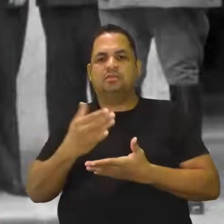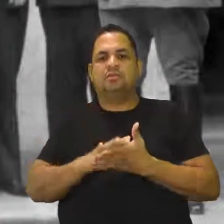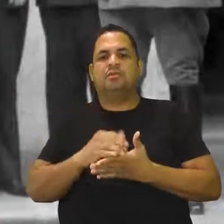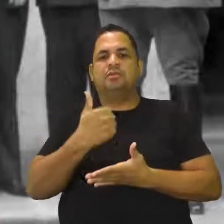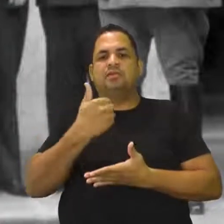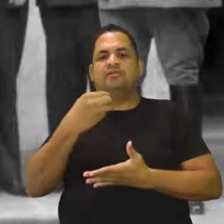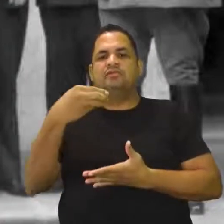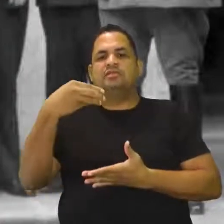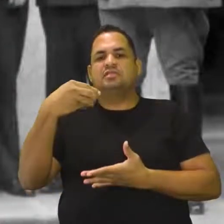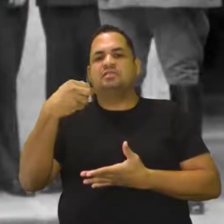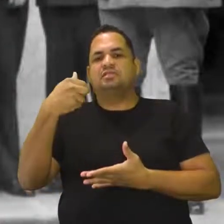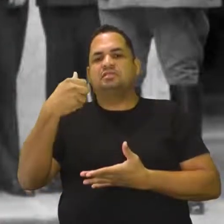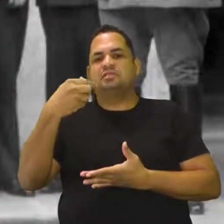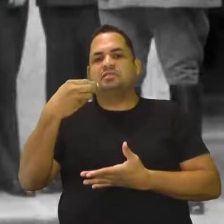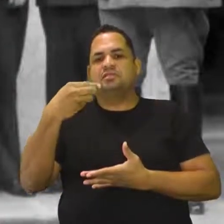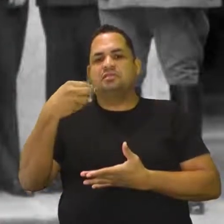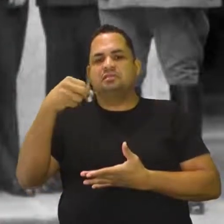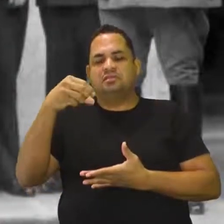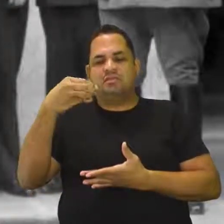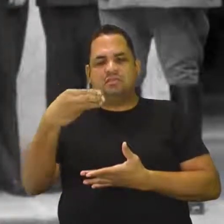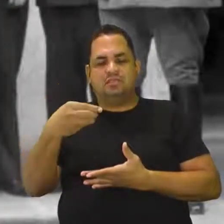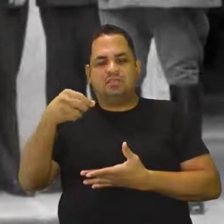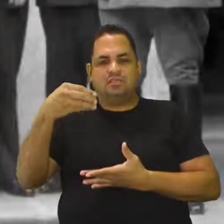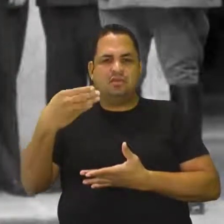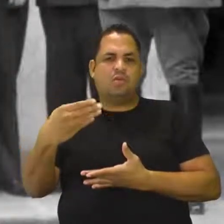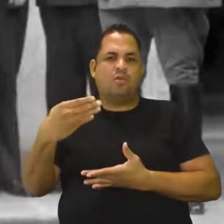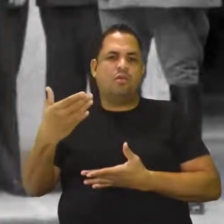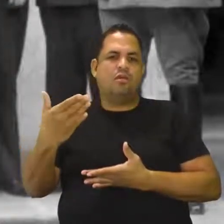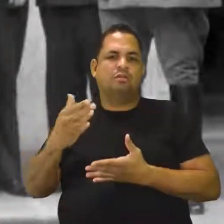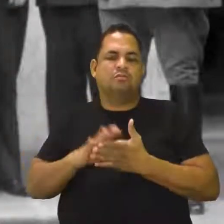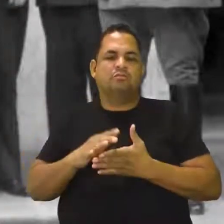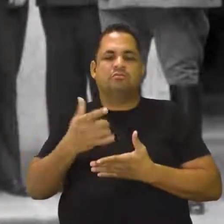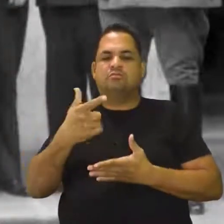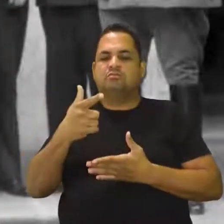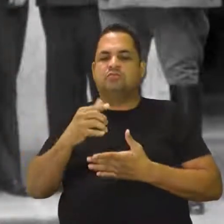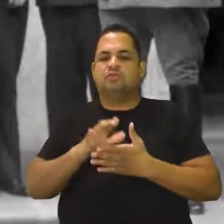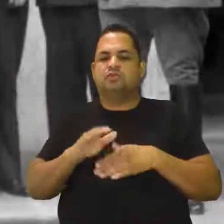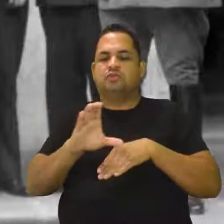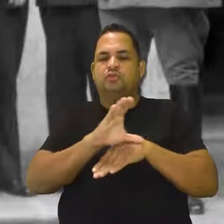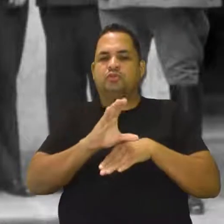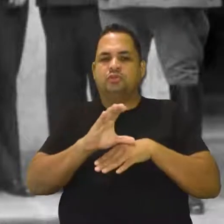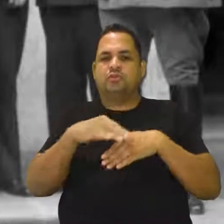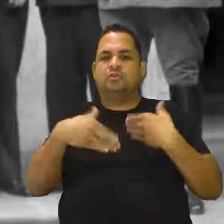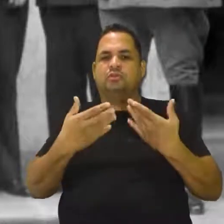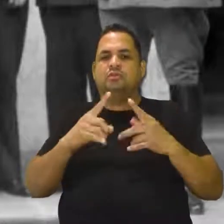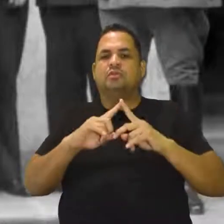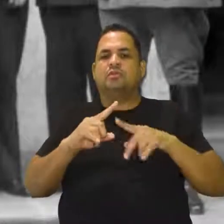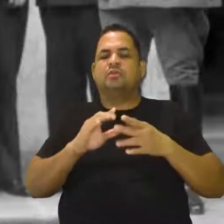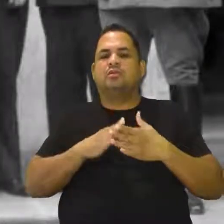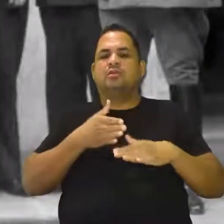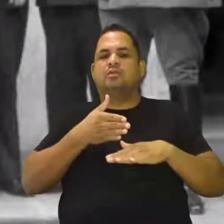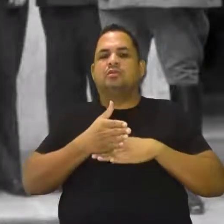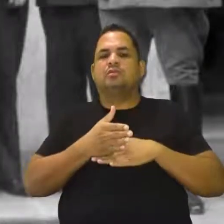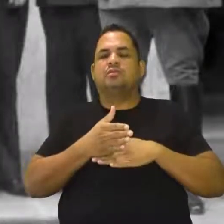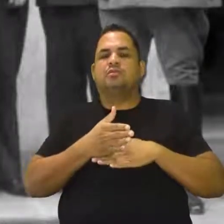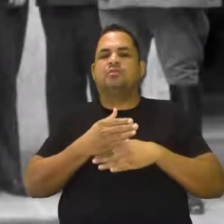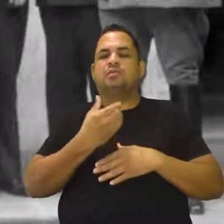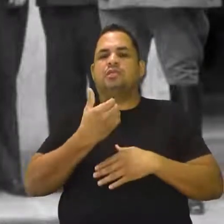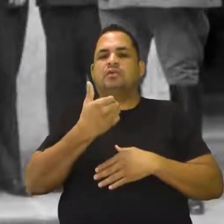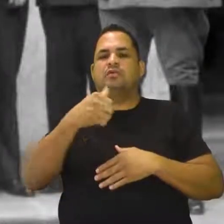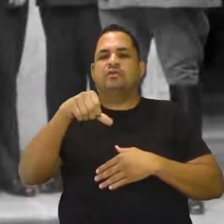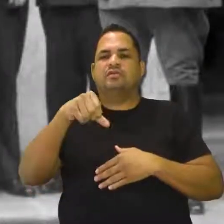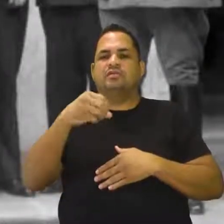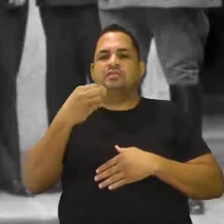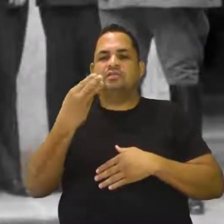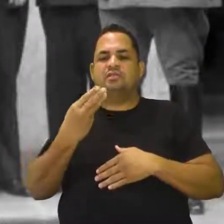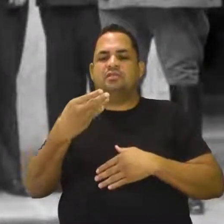1933, 1934, o Brasil ainda estava sem uma Constituição. Só em 1934 que nós vamos ter uma